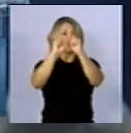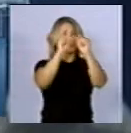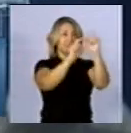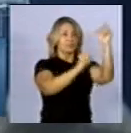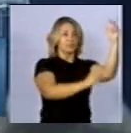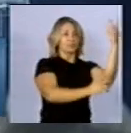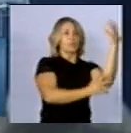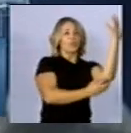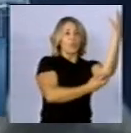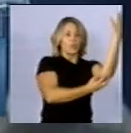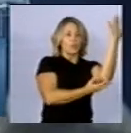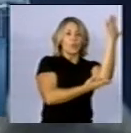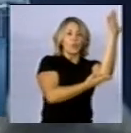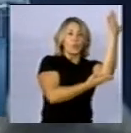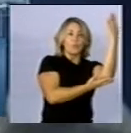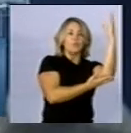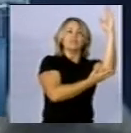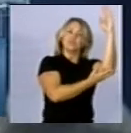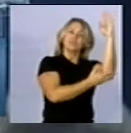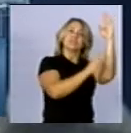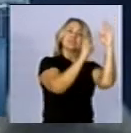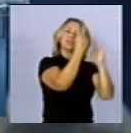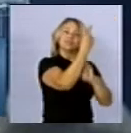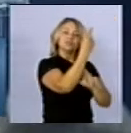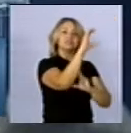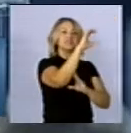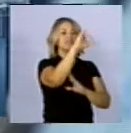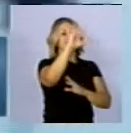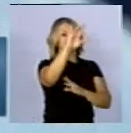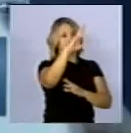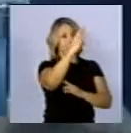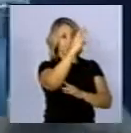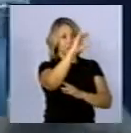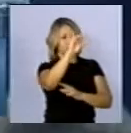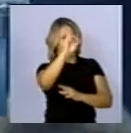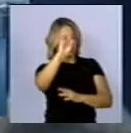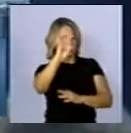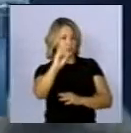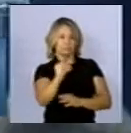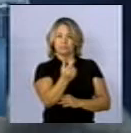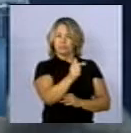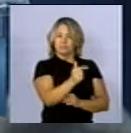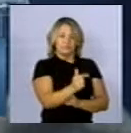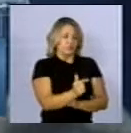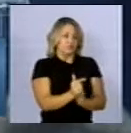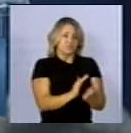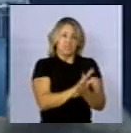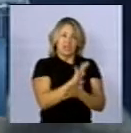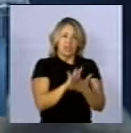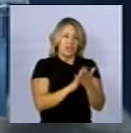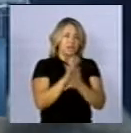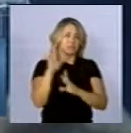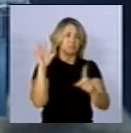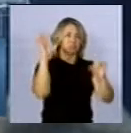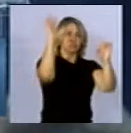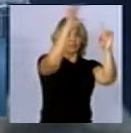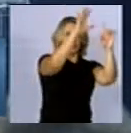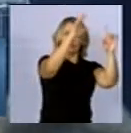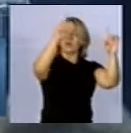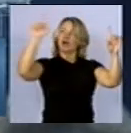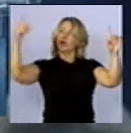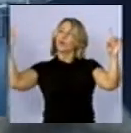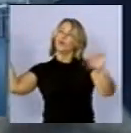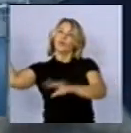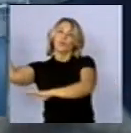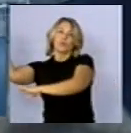lados numa torre de dois circuitos Praticamente você não tem nenhuma interferência no circuito do outro lado por uma